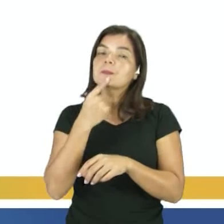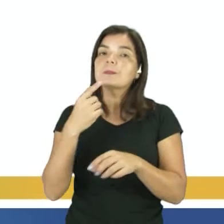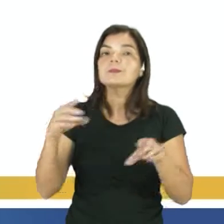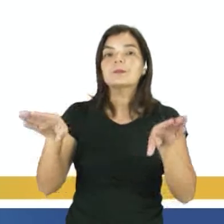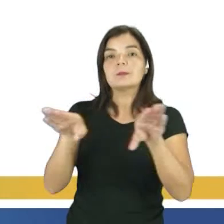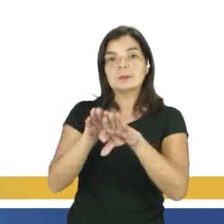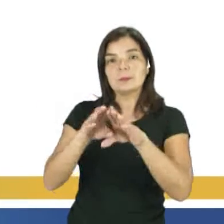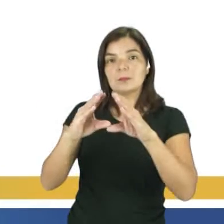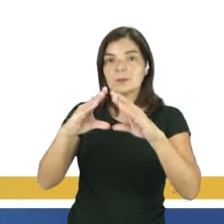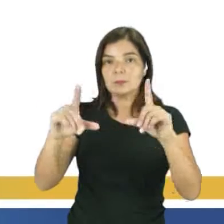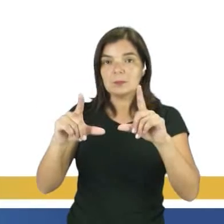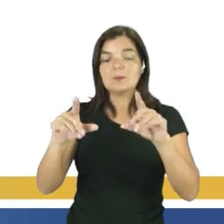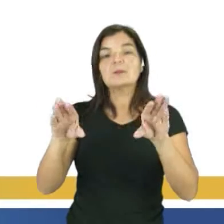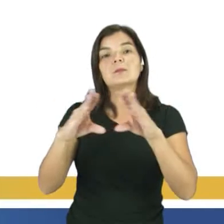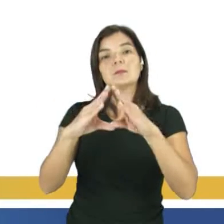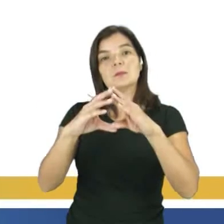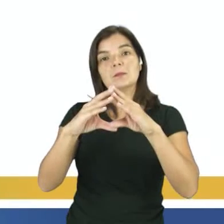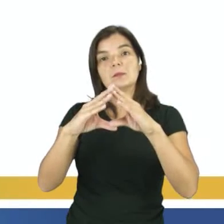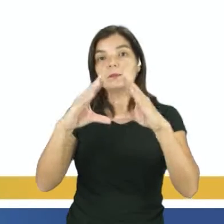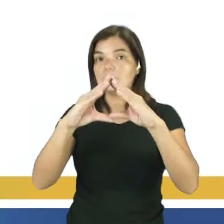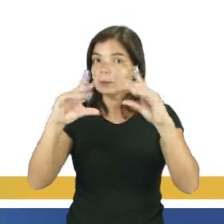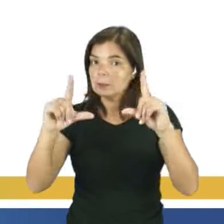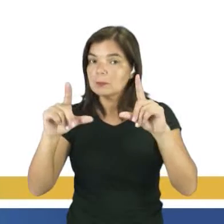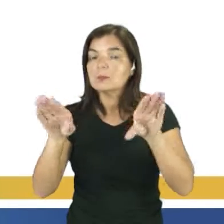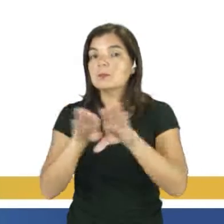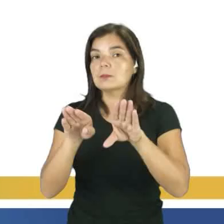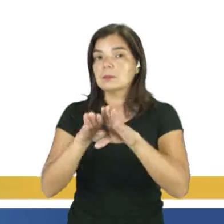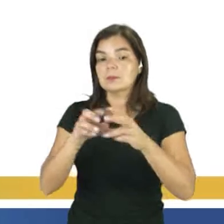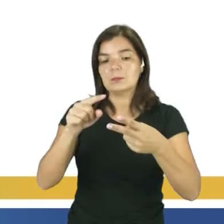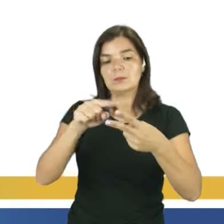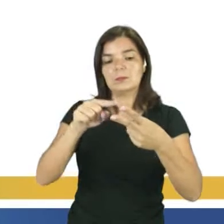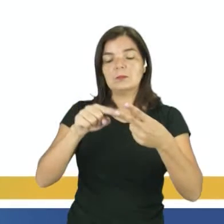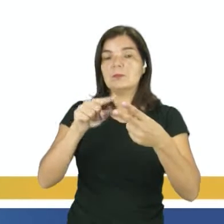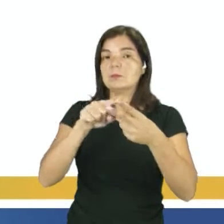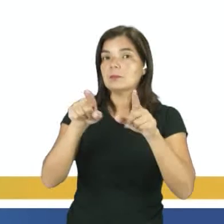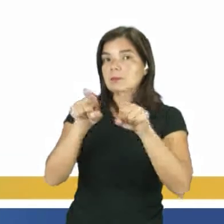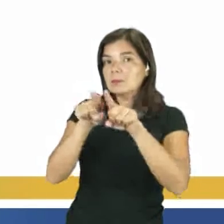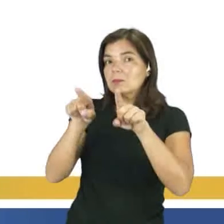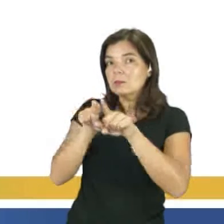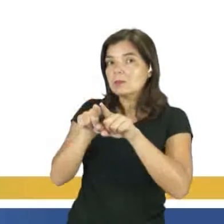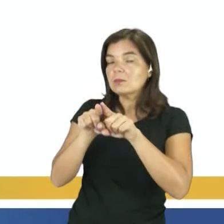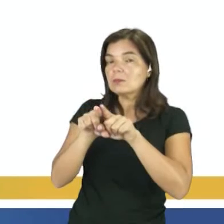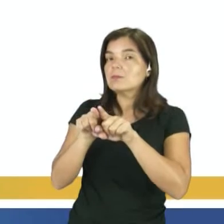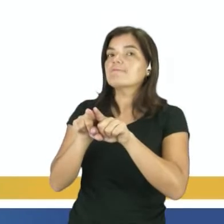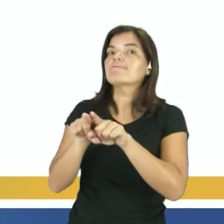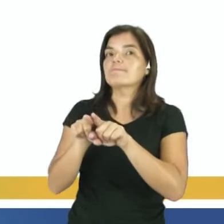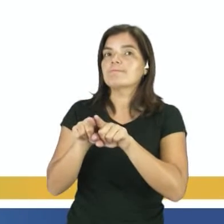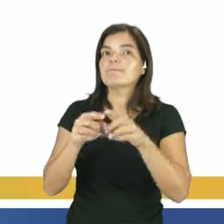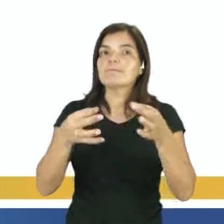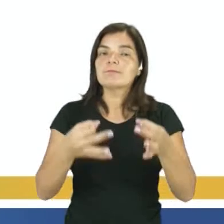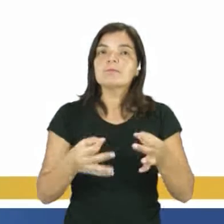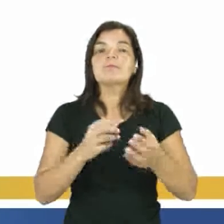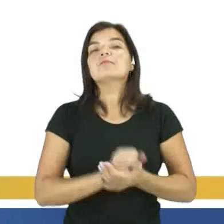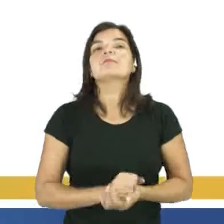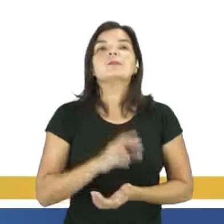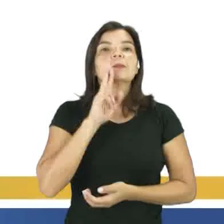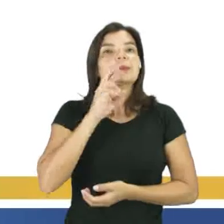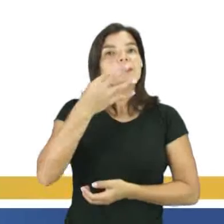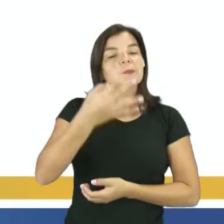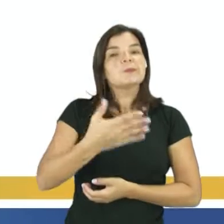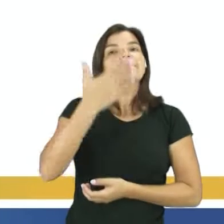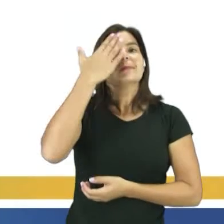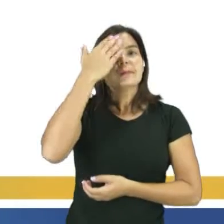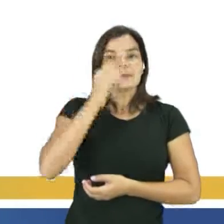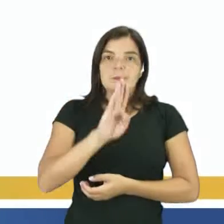reta azul escuro e azul claro. Ou seja, elas são entre si duas a duas concorrentes, tá bom, gente? Então a resposta correta já